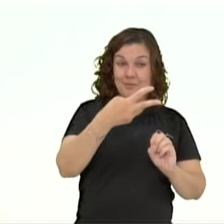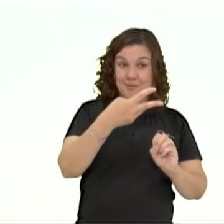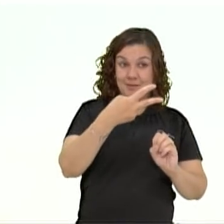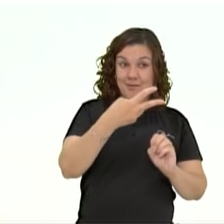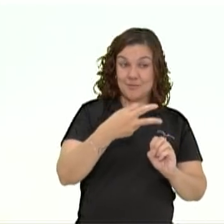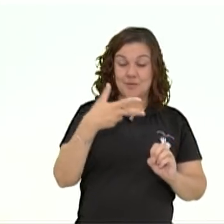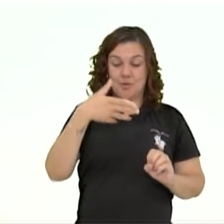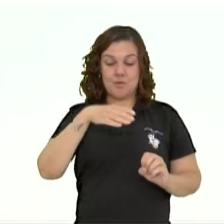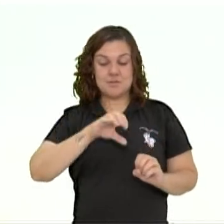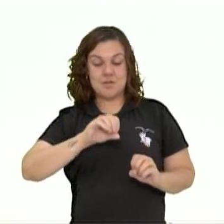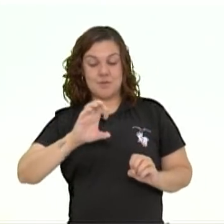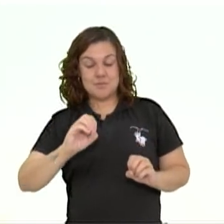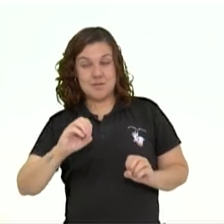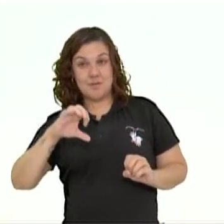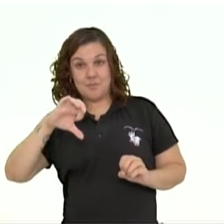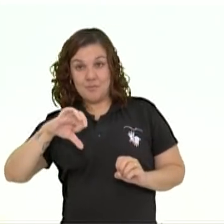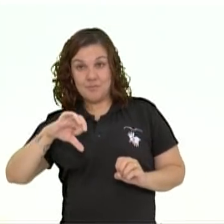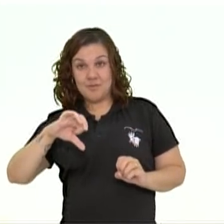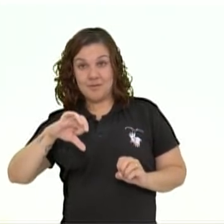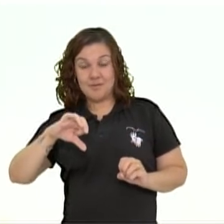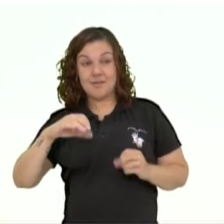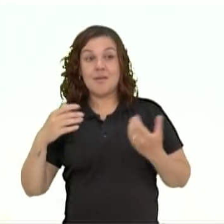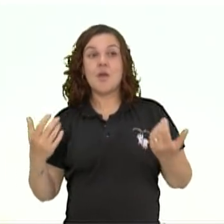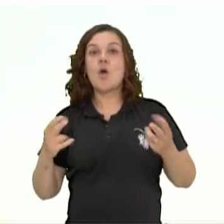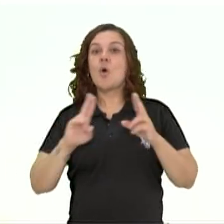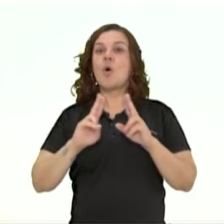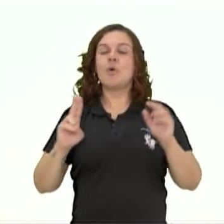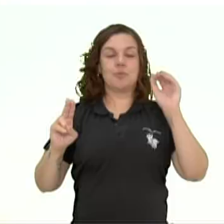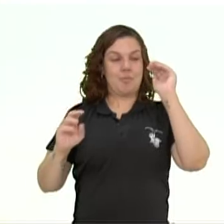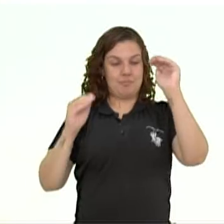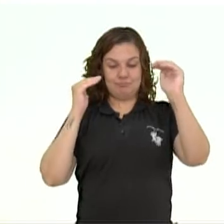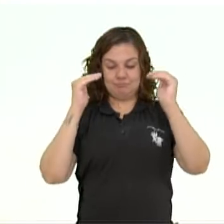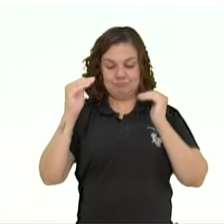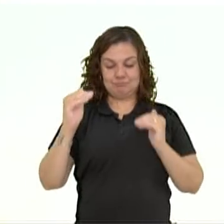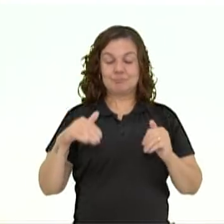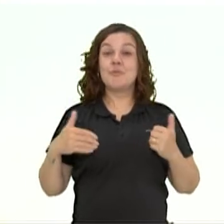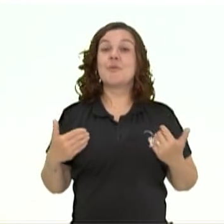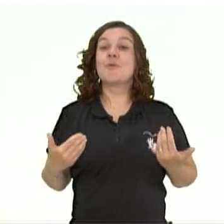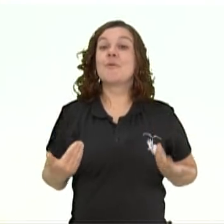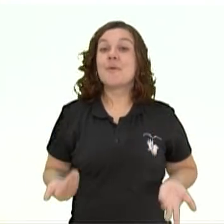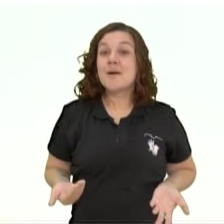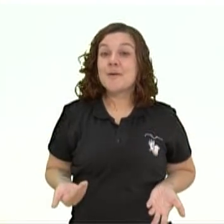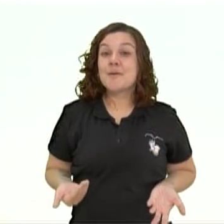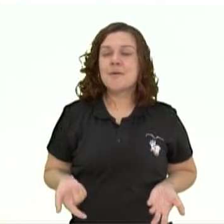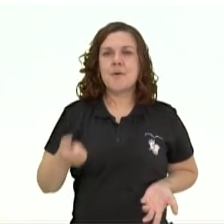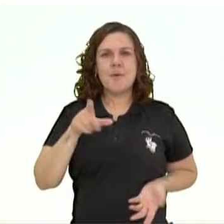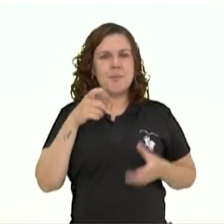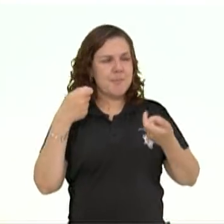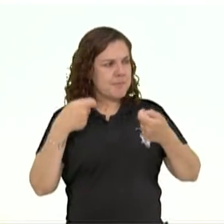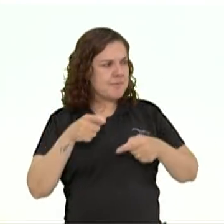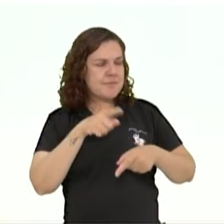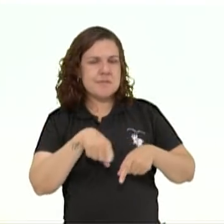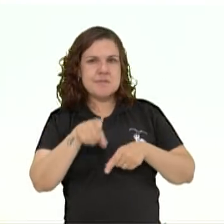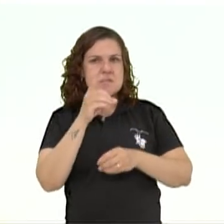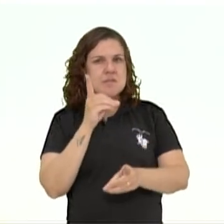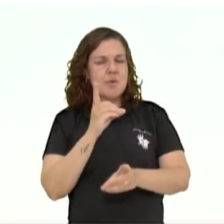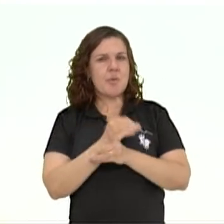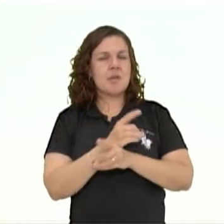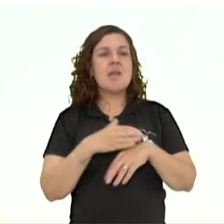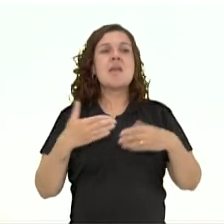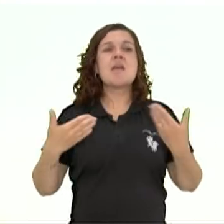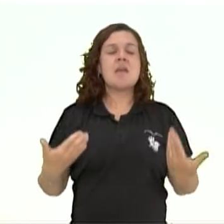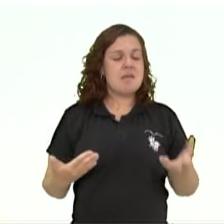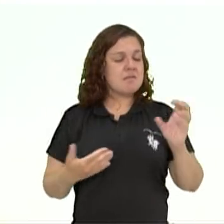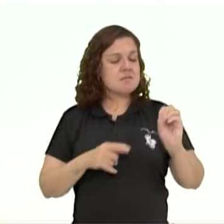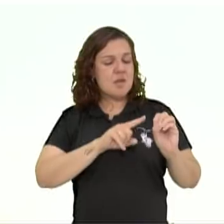a 0,09, tá bom? Já está resolvido. Mas a ideia é que vocês identifiquem, né? Quem que é o